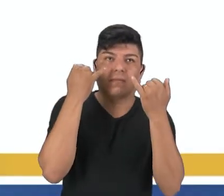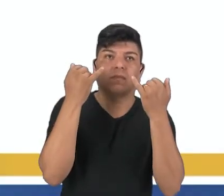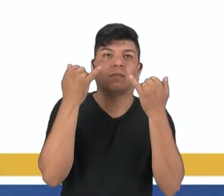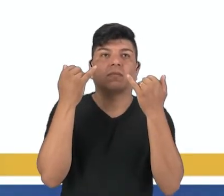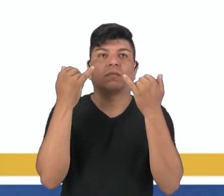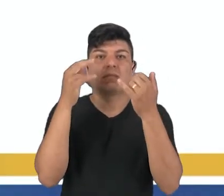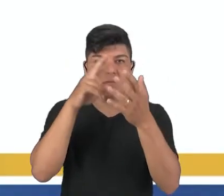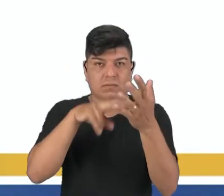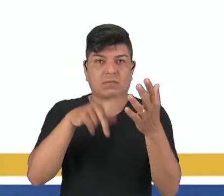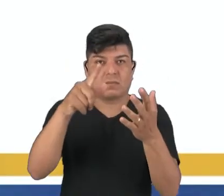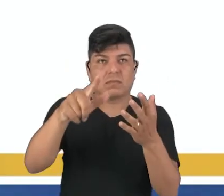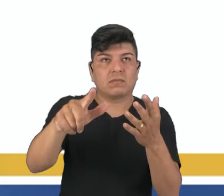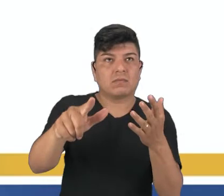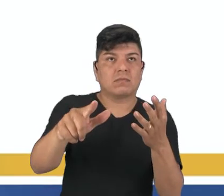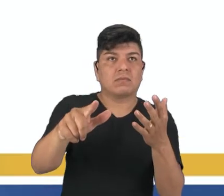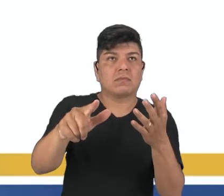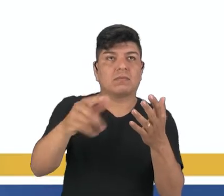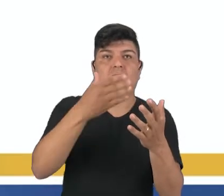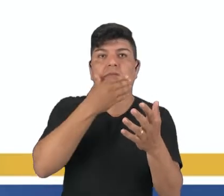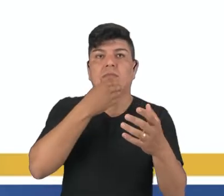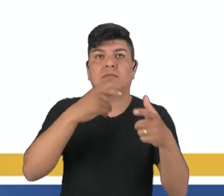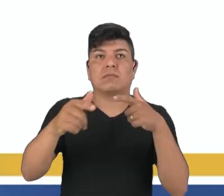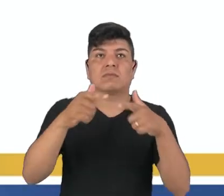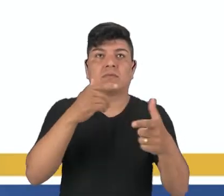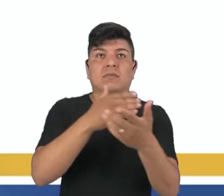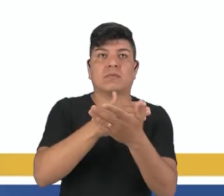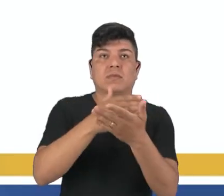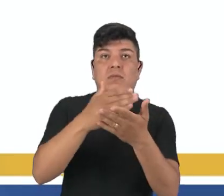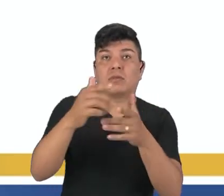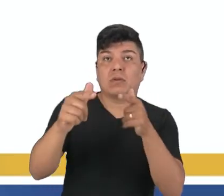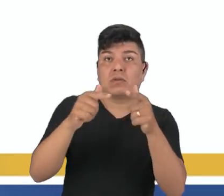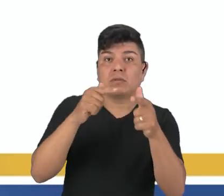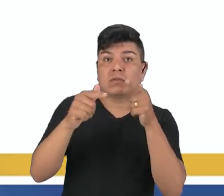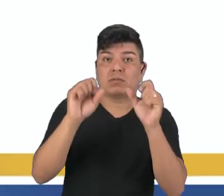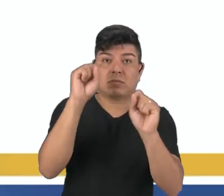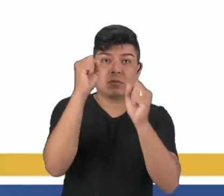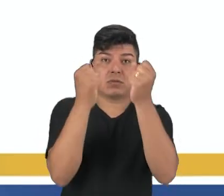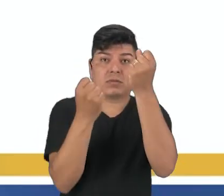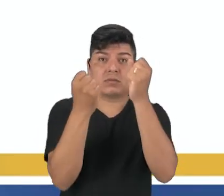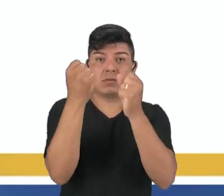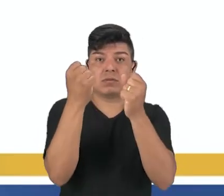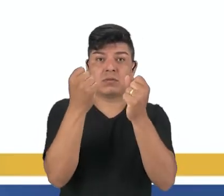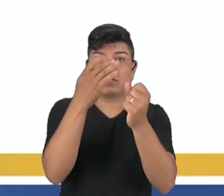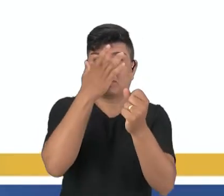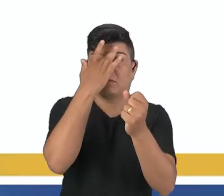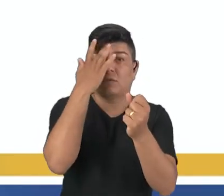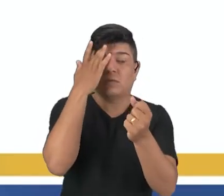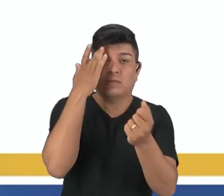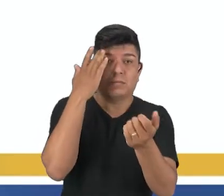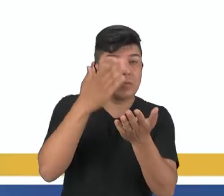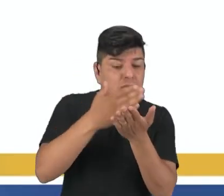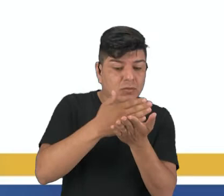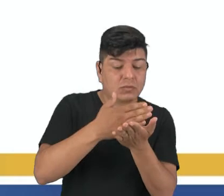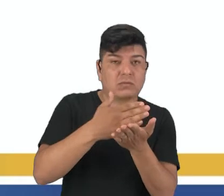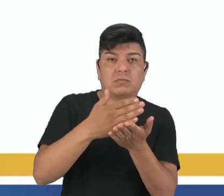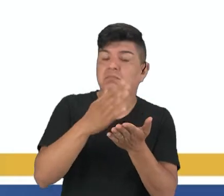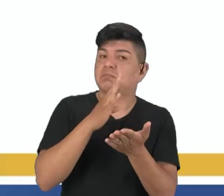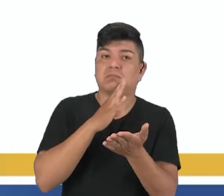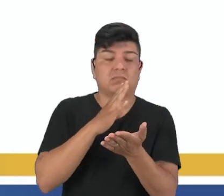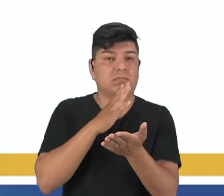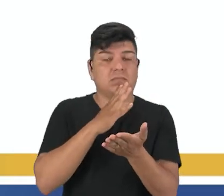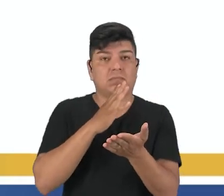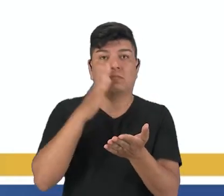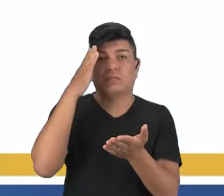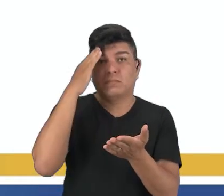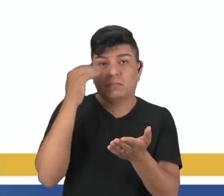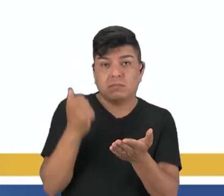probleminha? Vamos ler de novo? Um operário iniciou seu trabalho na fábrica, ou seja, é uma pessoa aí, né, que nós não conhecemos,